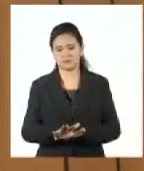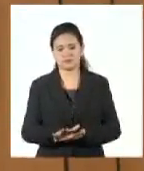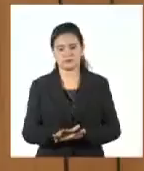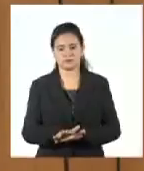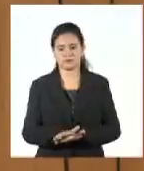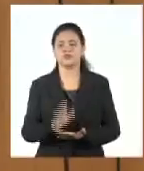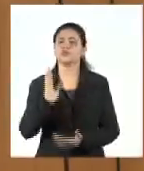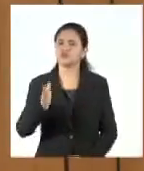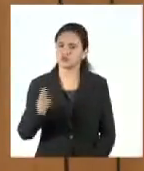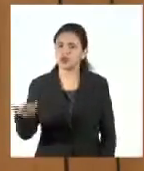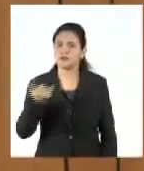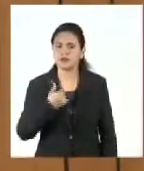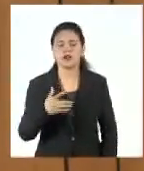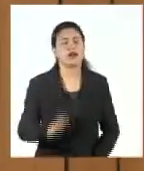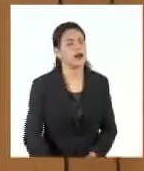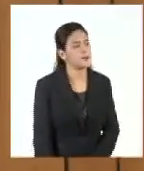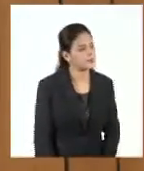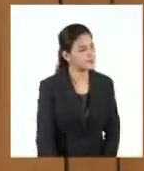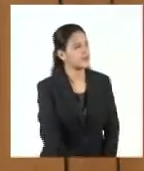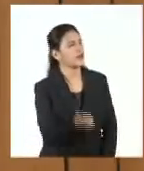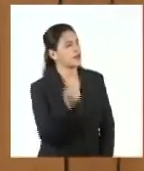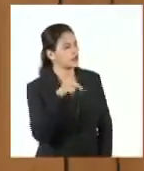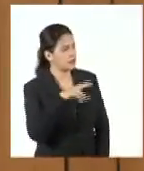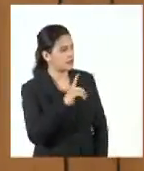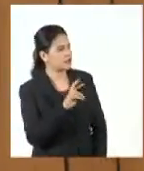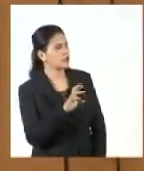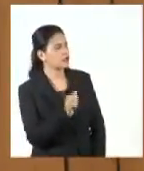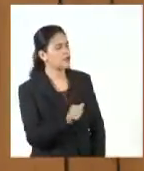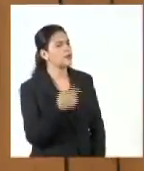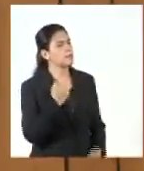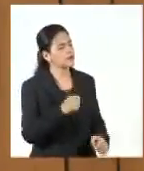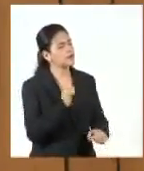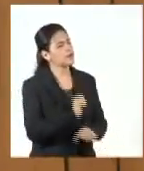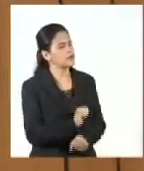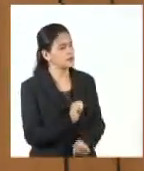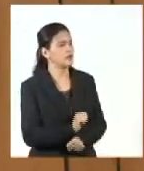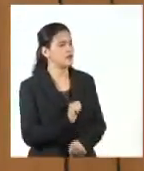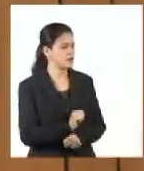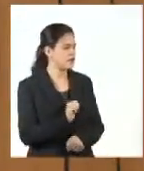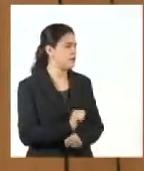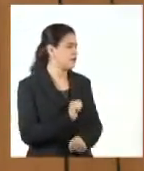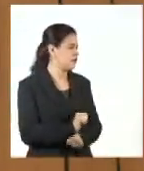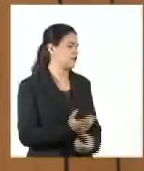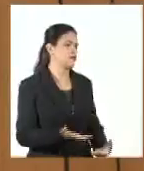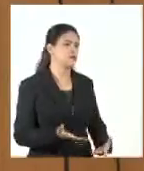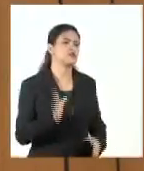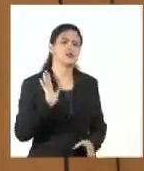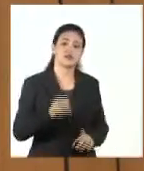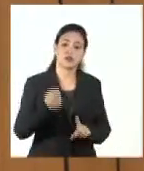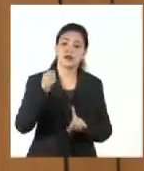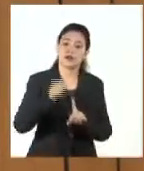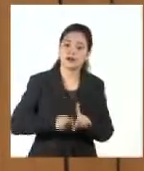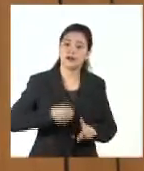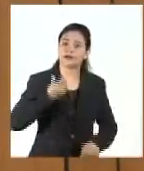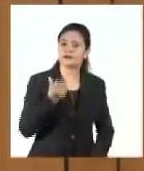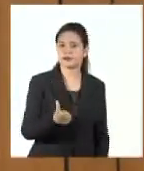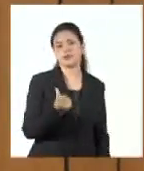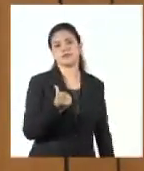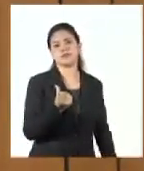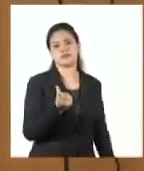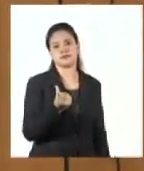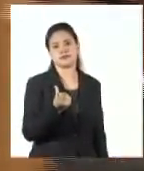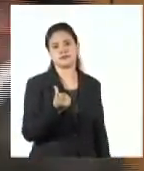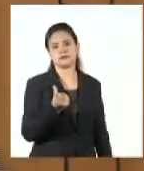Andréia, deputada Andréia, precisa dar tempo ao tempo. 6 meses já. Vão